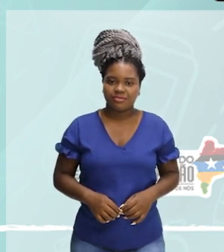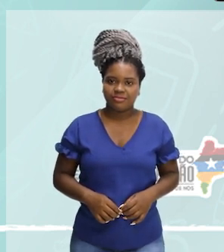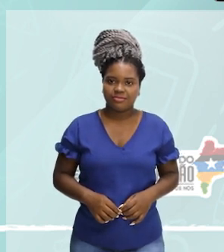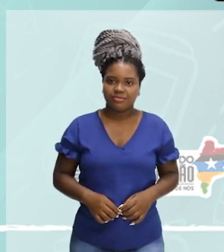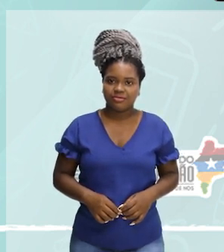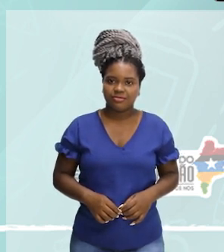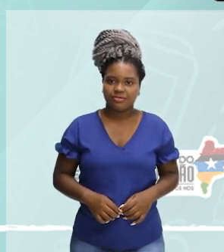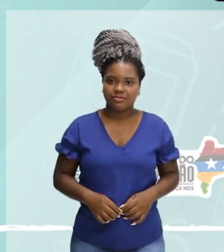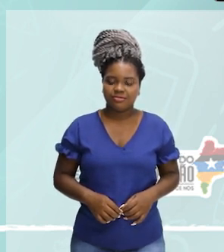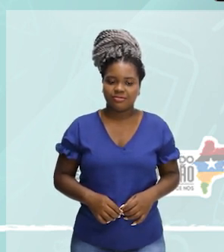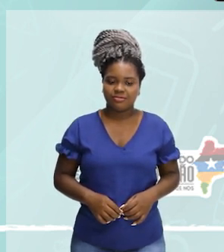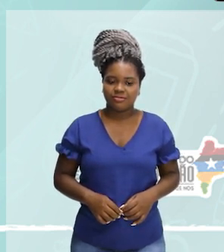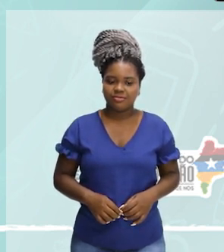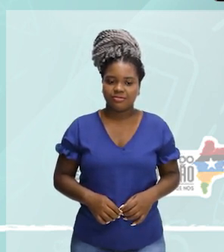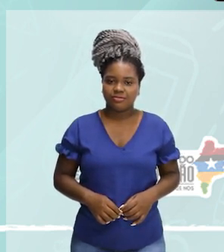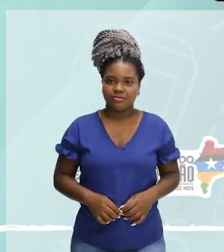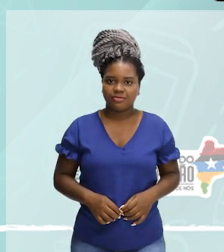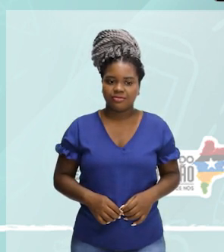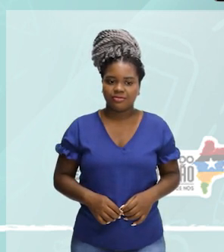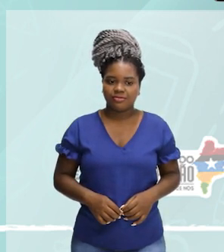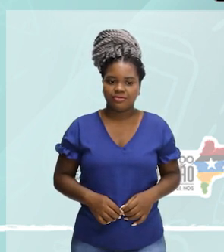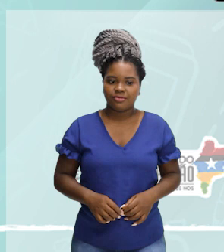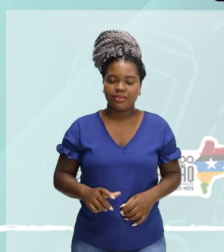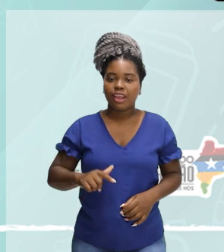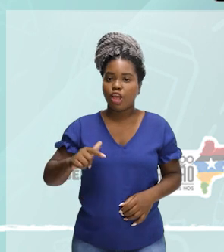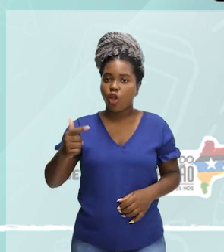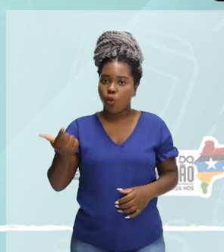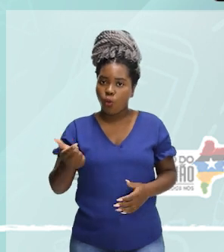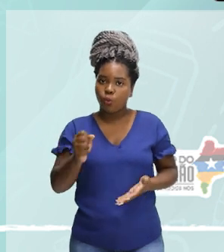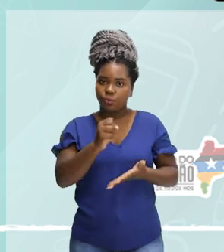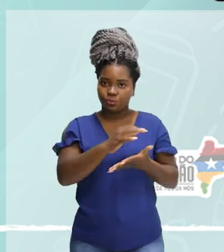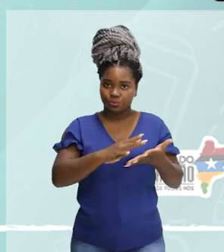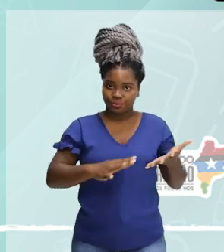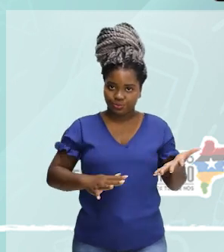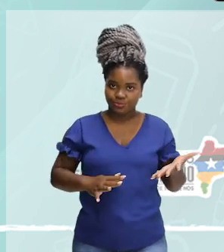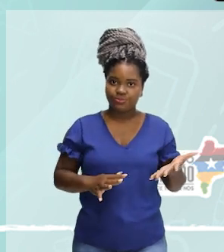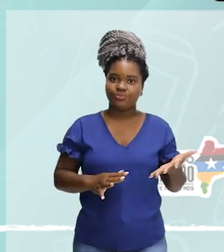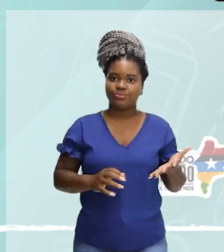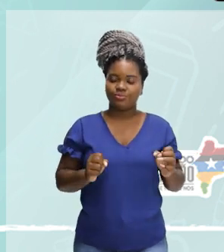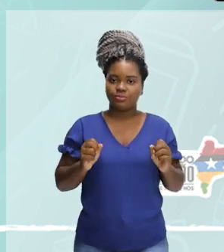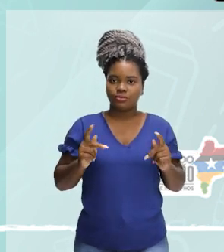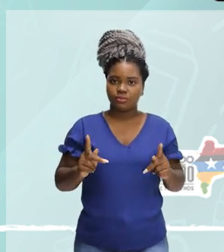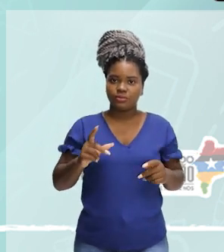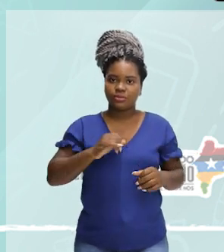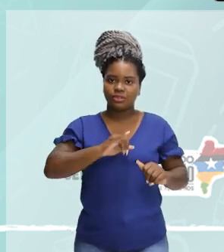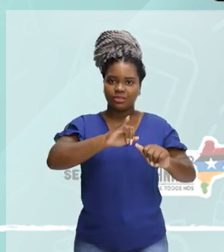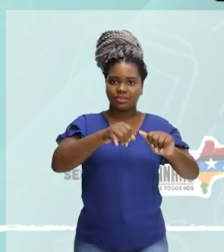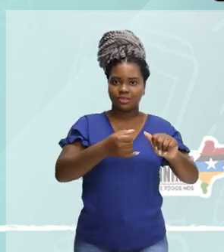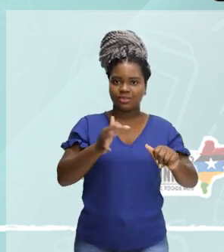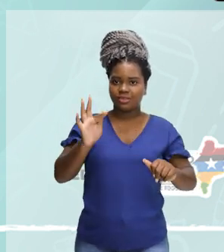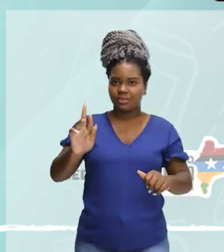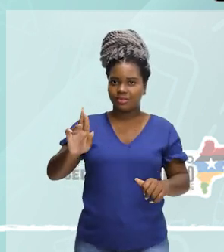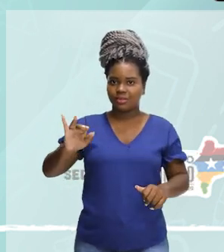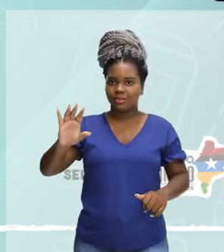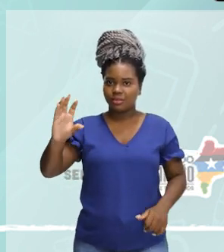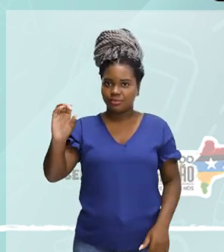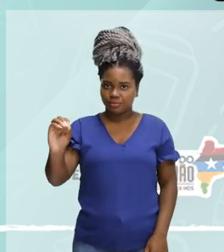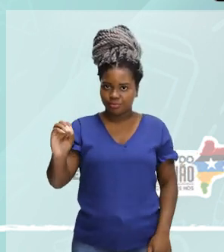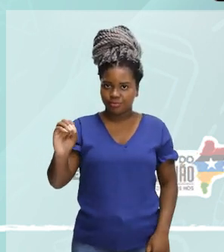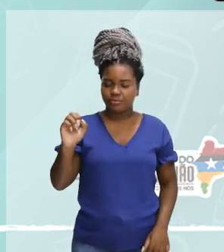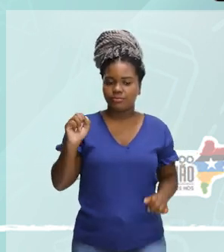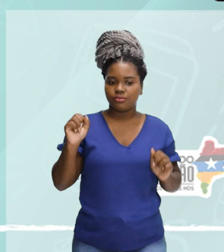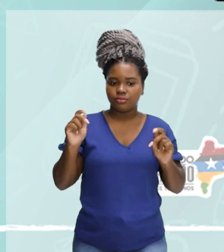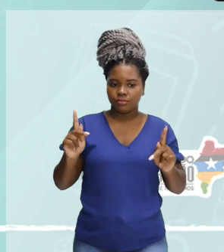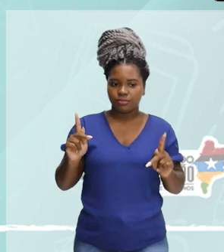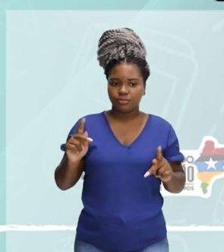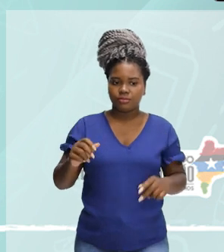da sua sala de aula. Mais um. Vamos agora com o adjetivo frio. Frio.